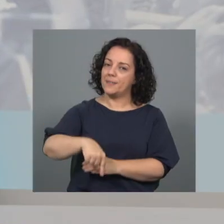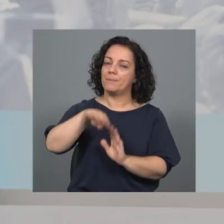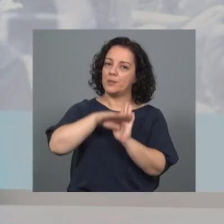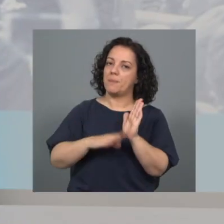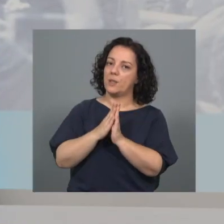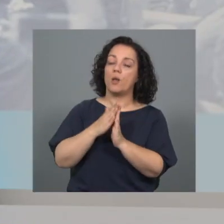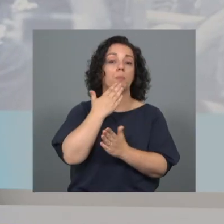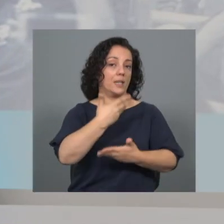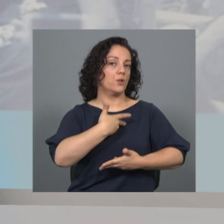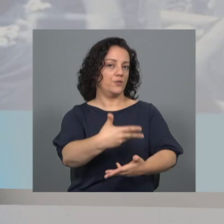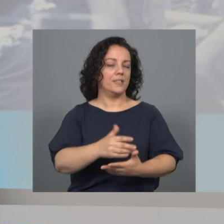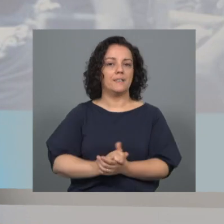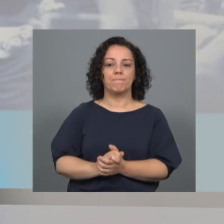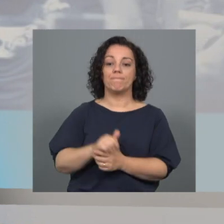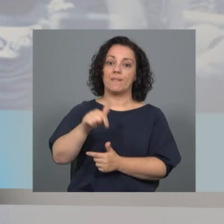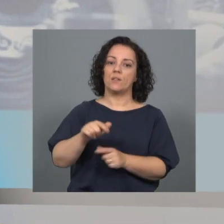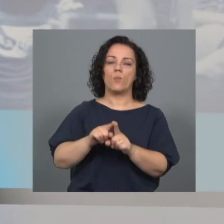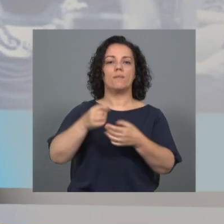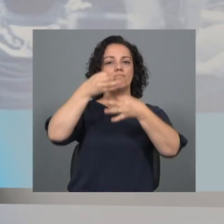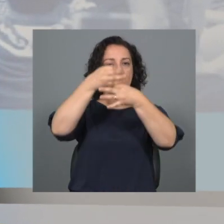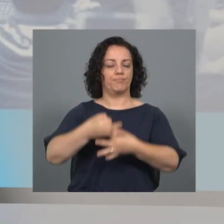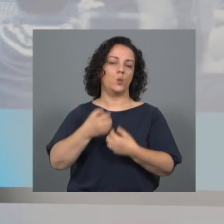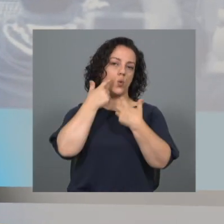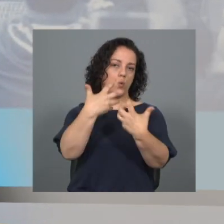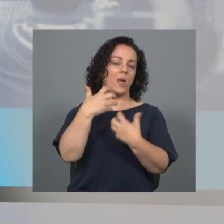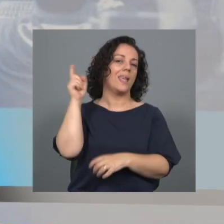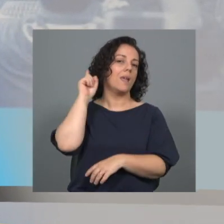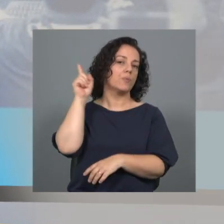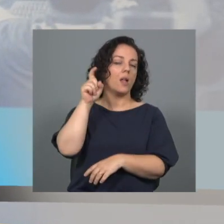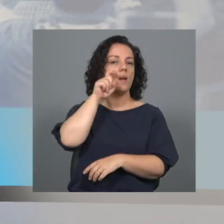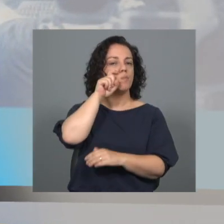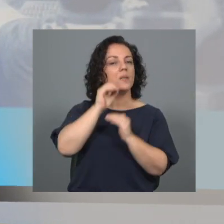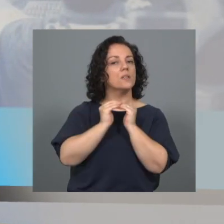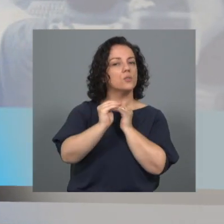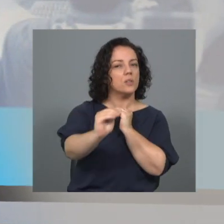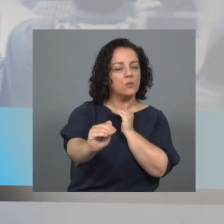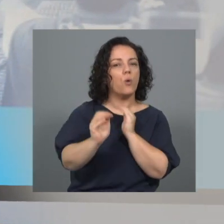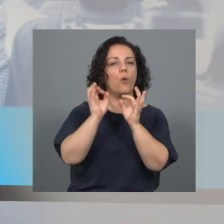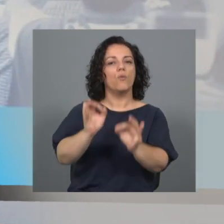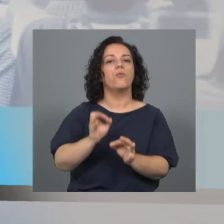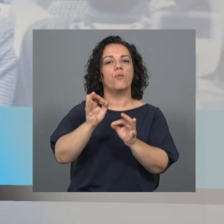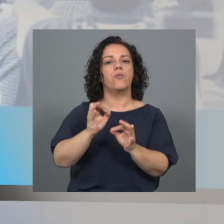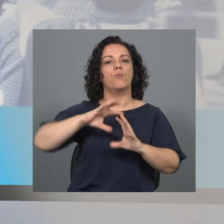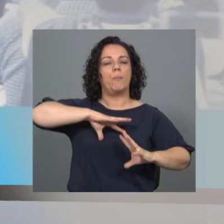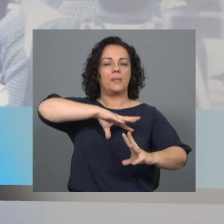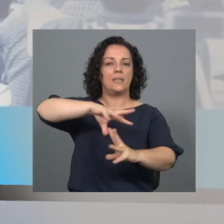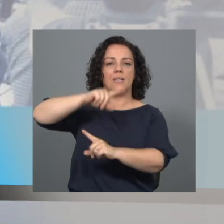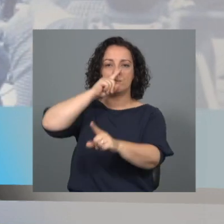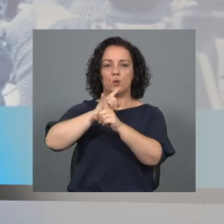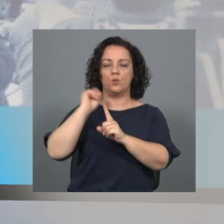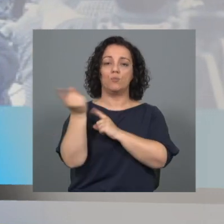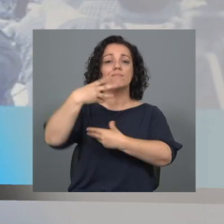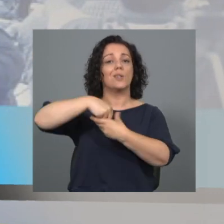obrigado pelo convite. Nesta afirmação da centralidade, da sustentabilidade e do cuidado da casa comum no ambiente dos